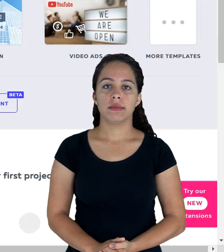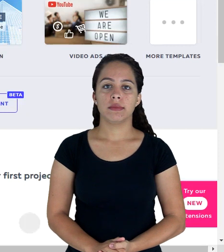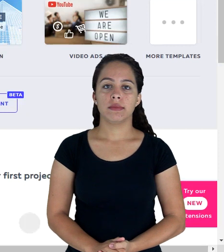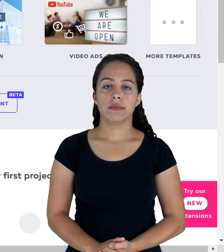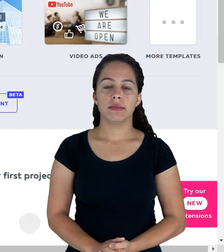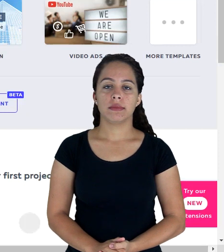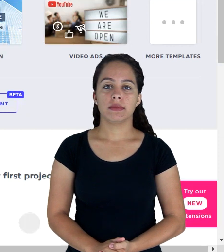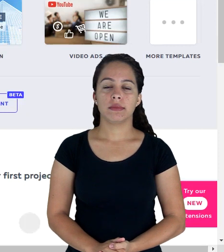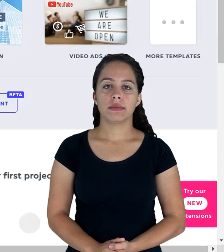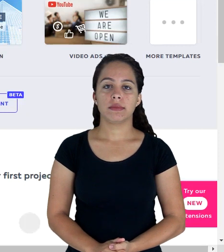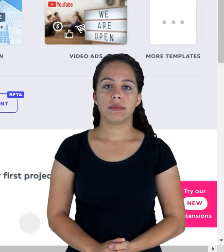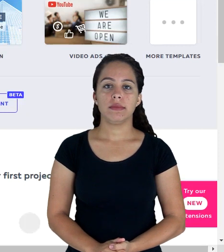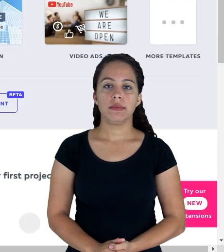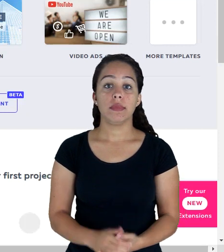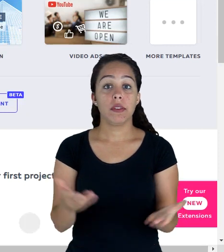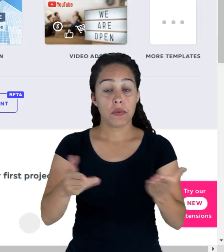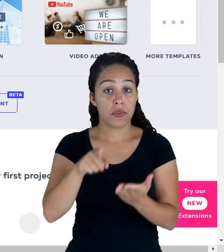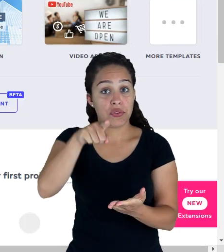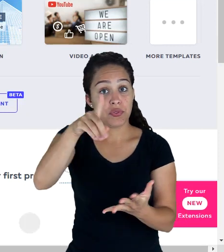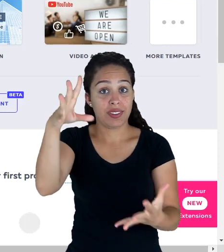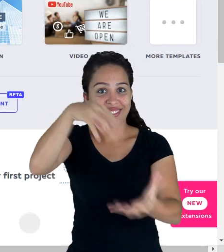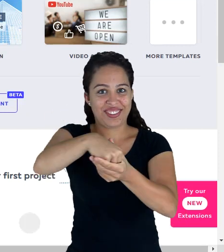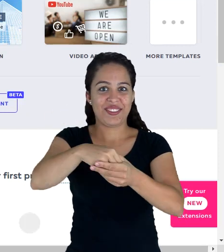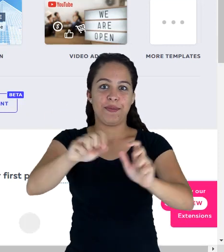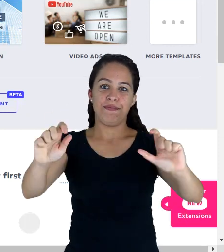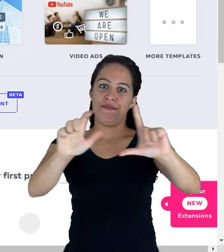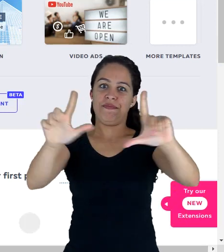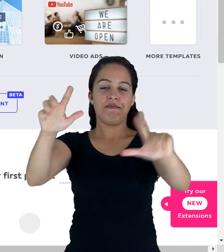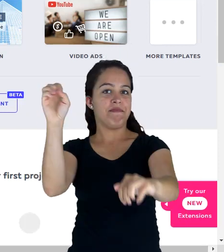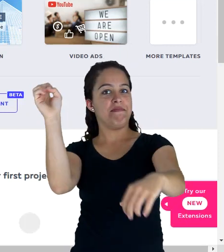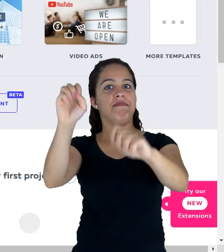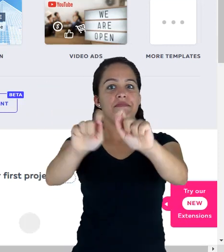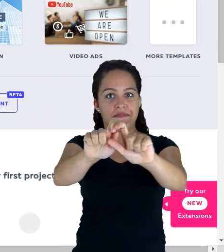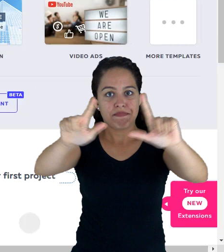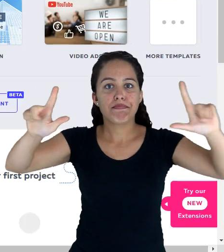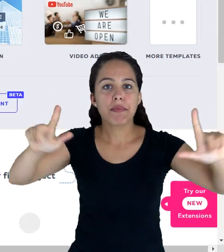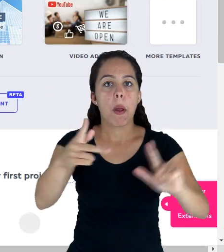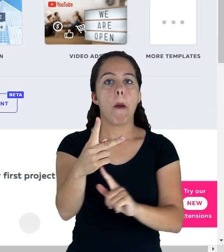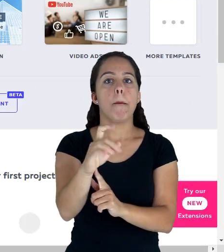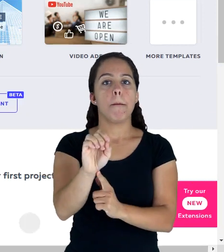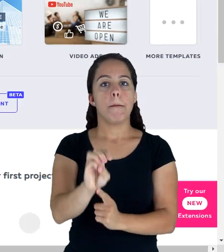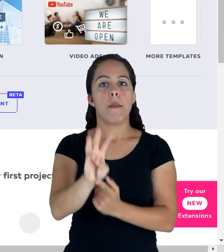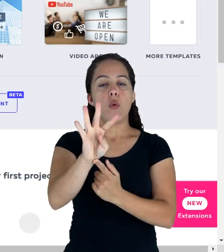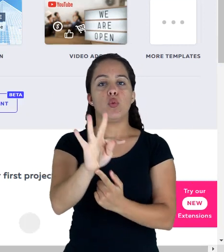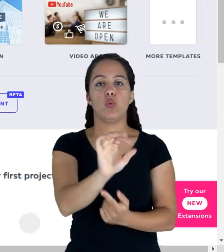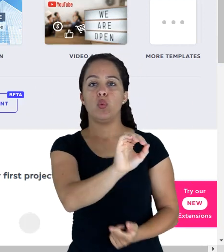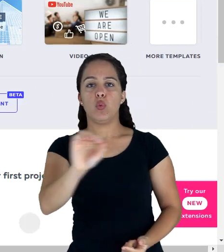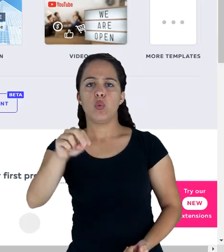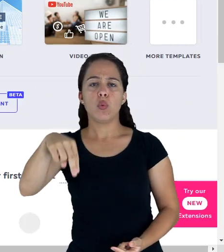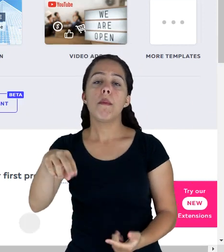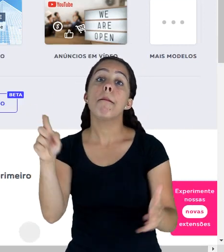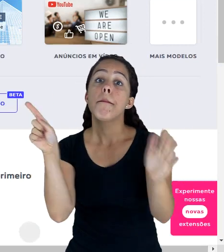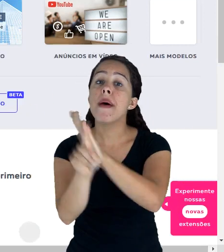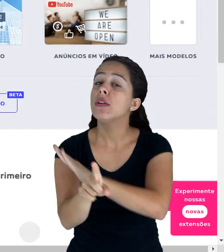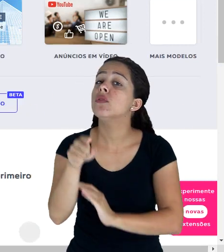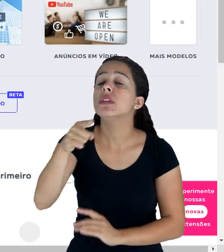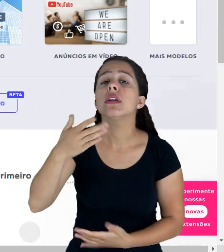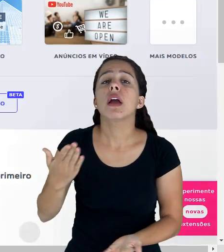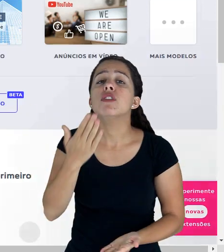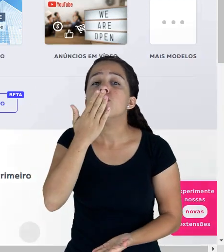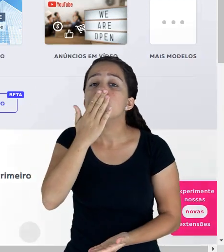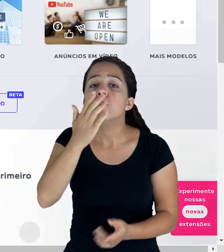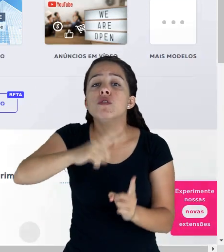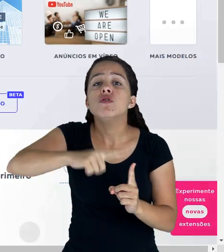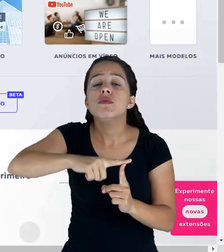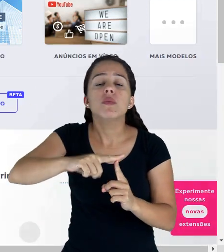agora você está dentro do porto 1 ele pergunta que tipo de ponto você quer criar a gente tem várias